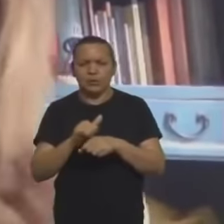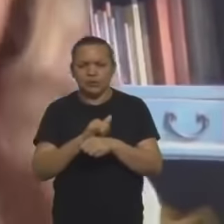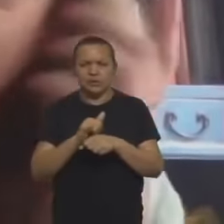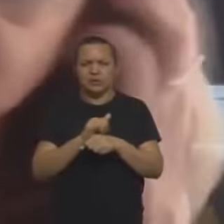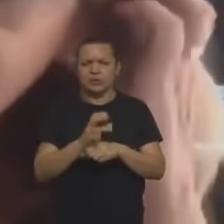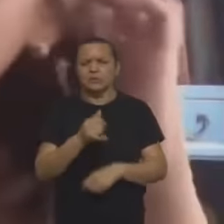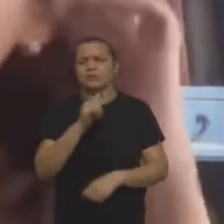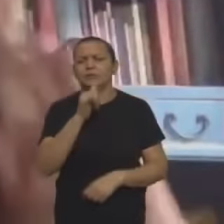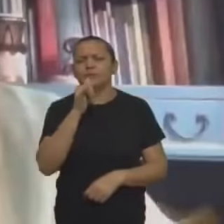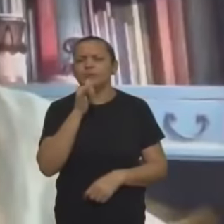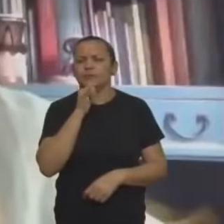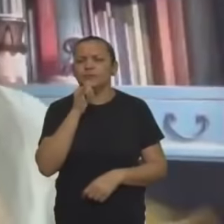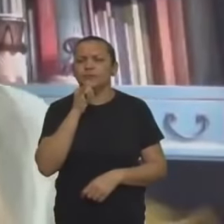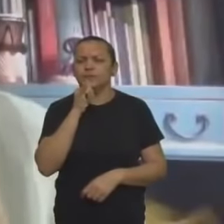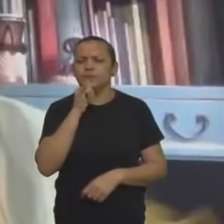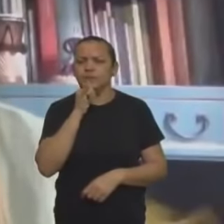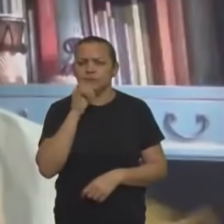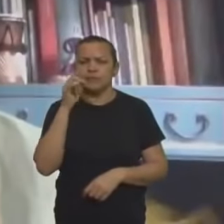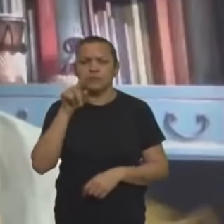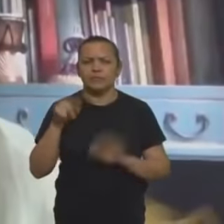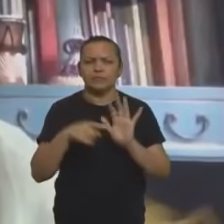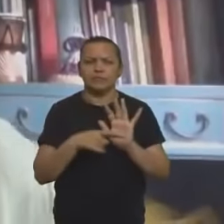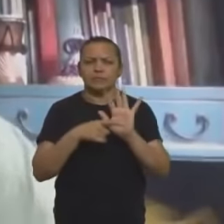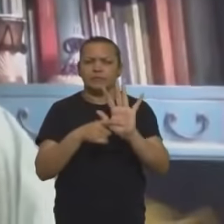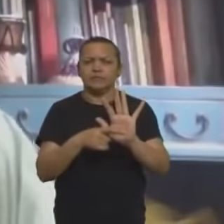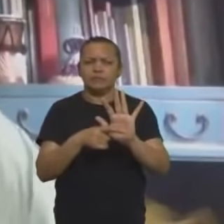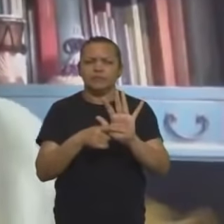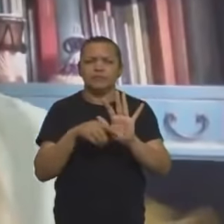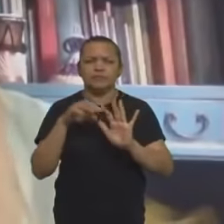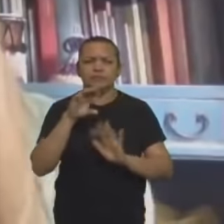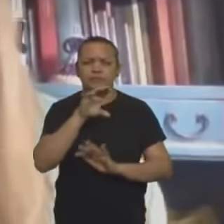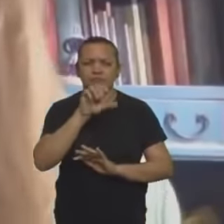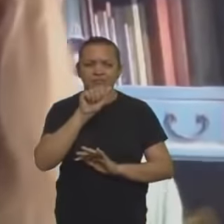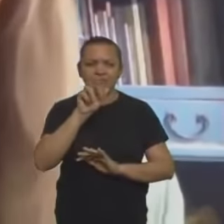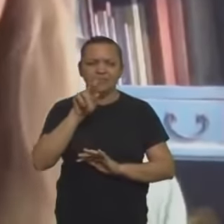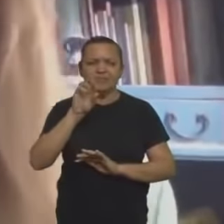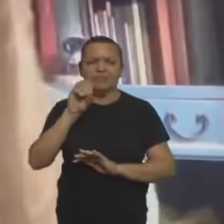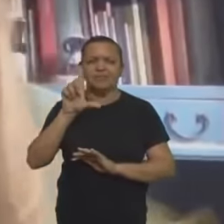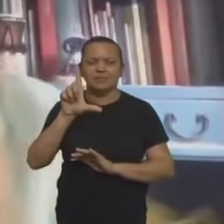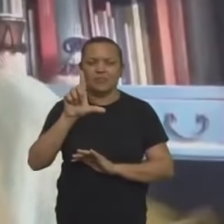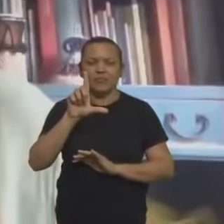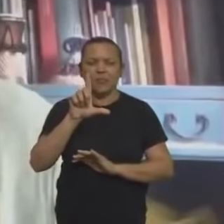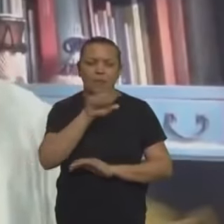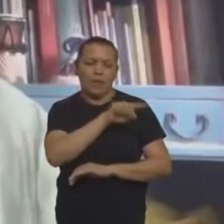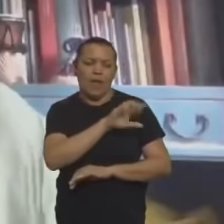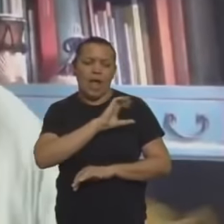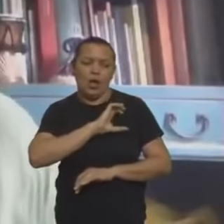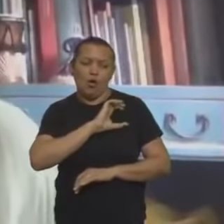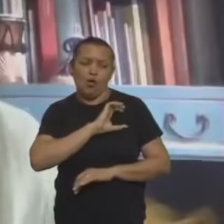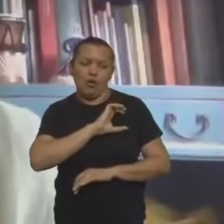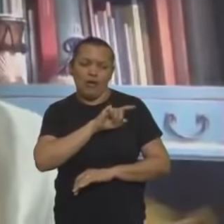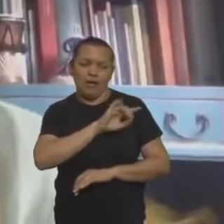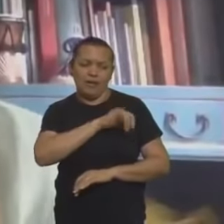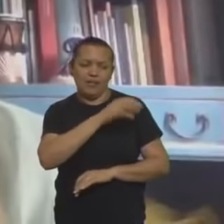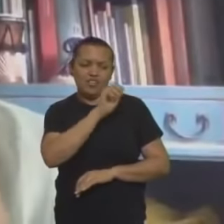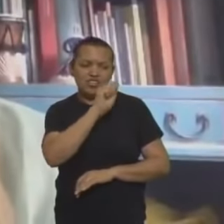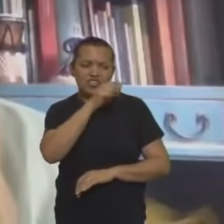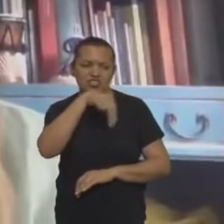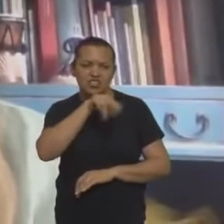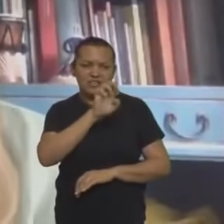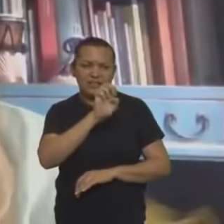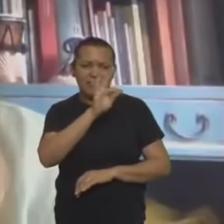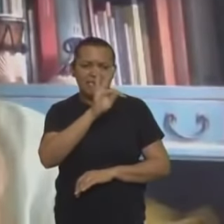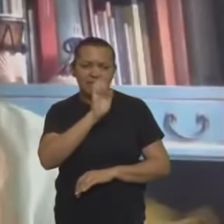o exemplo, né, que a Carol trouxe, da Janete, da aula do 5º ano, tá?